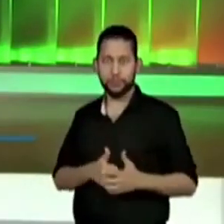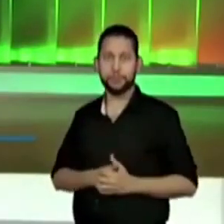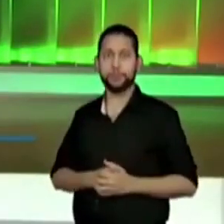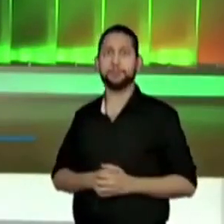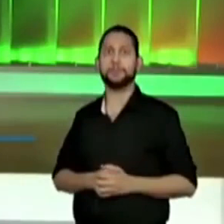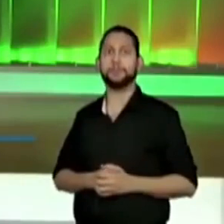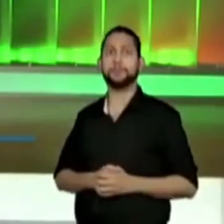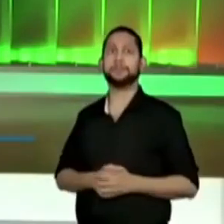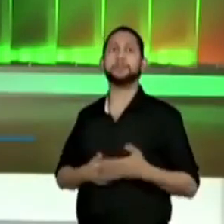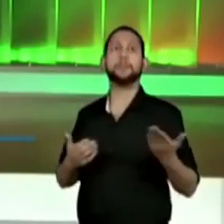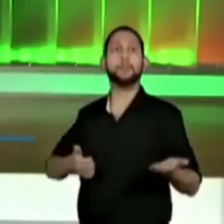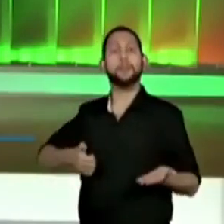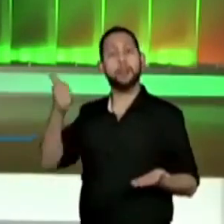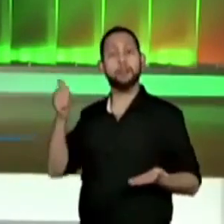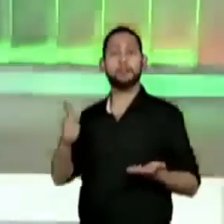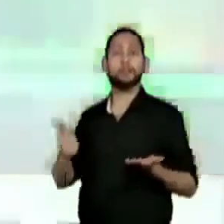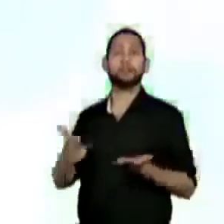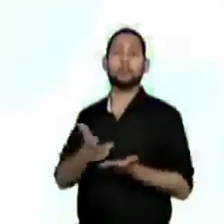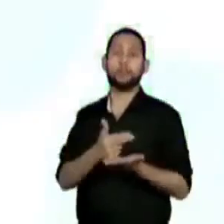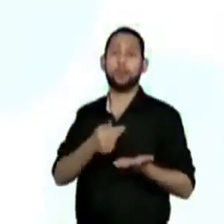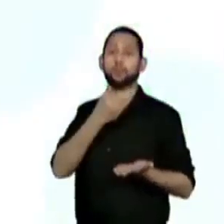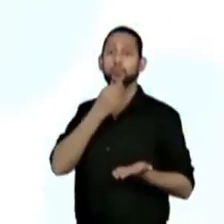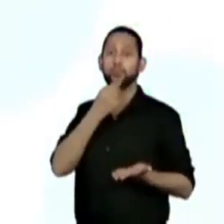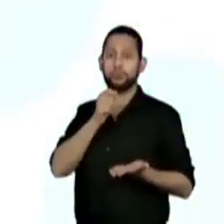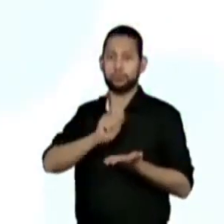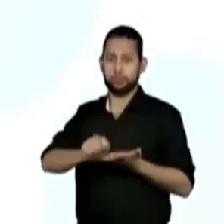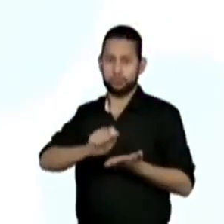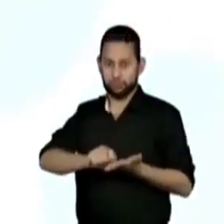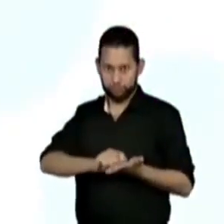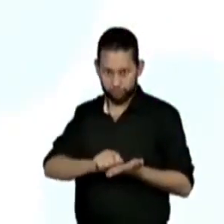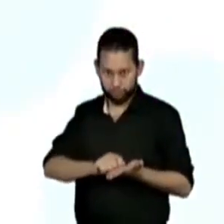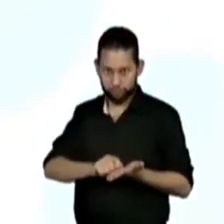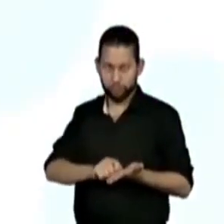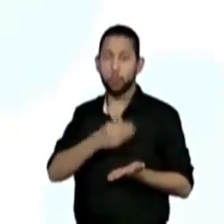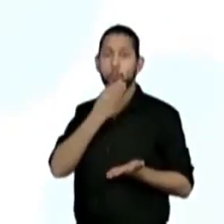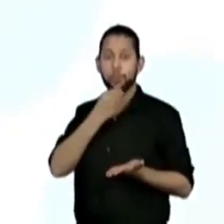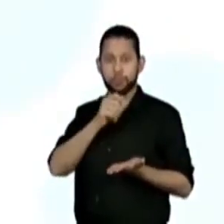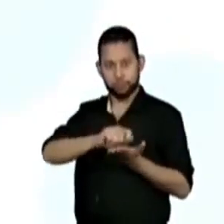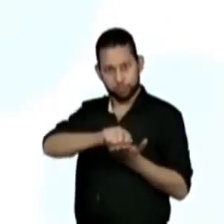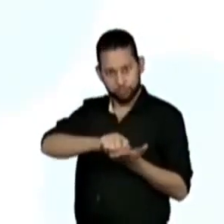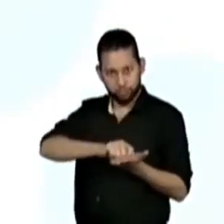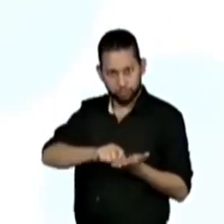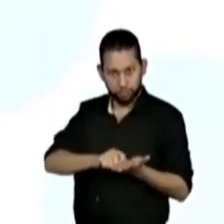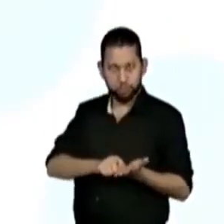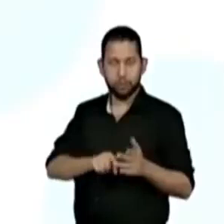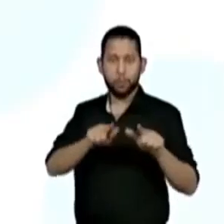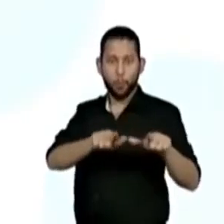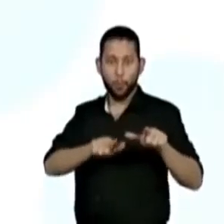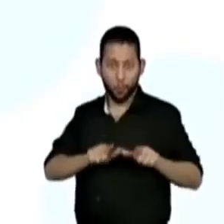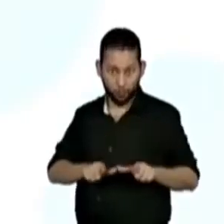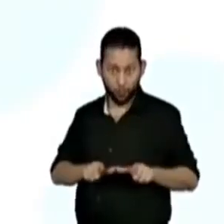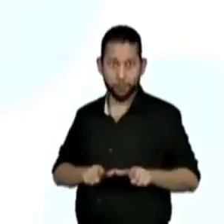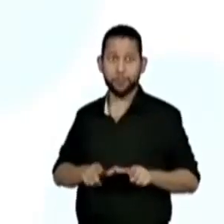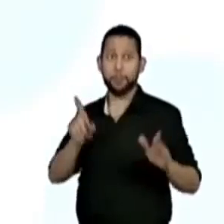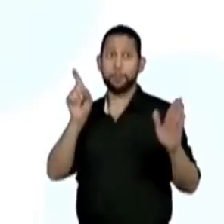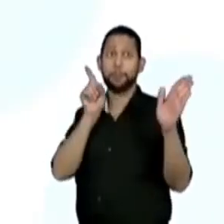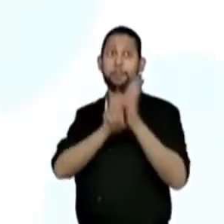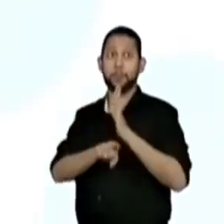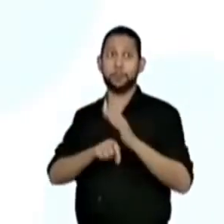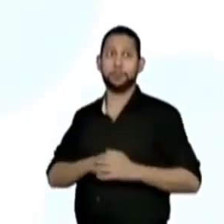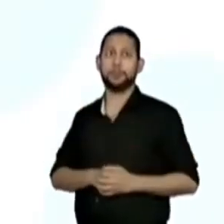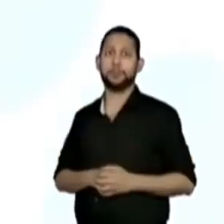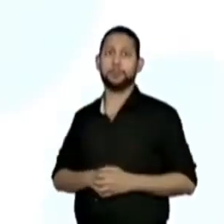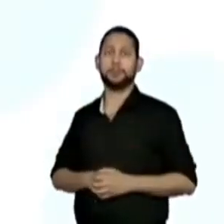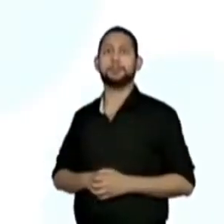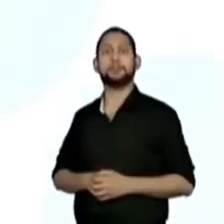lá então esse foi o desenho que o Senor Antônio fez Ok até aí tudo bem vamos passar então pra próxima questão